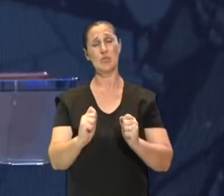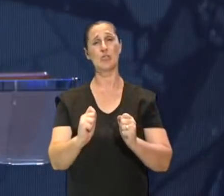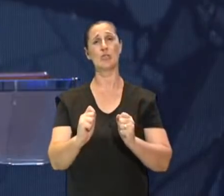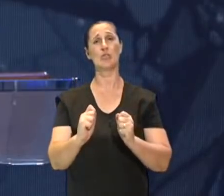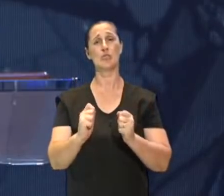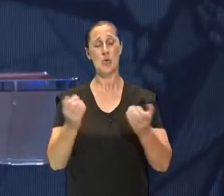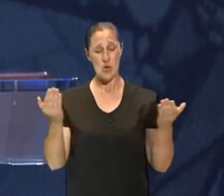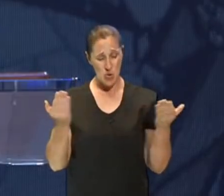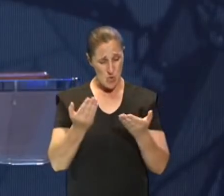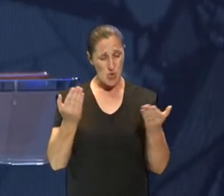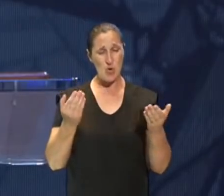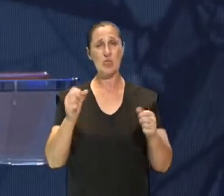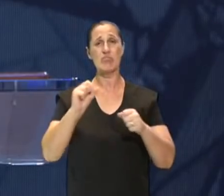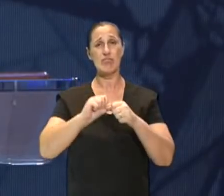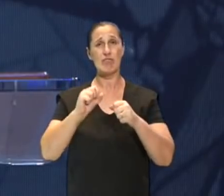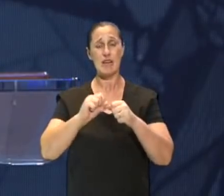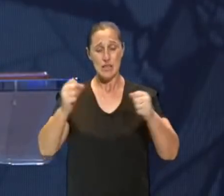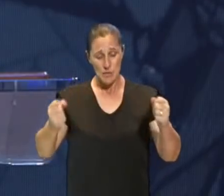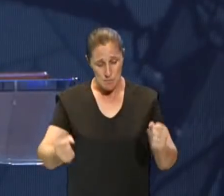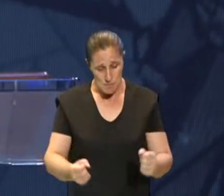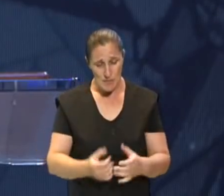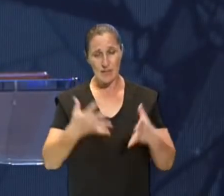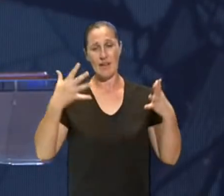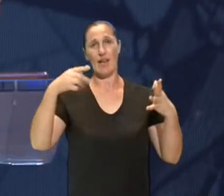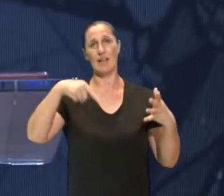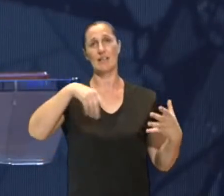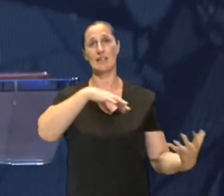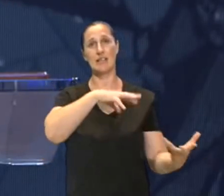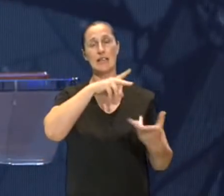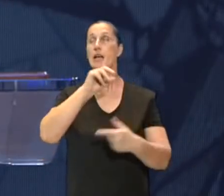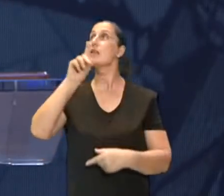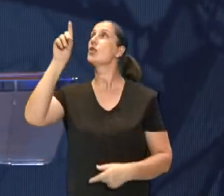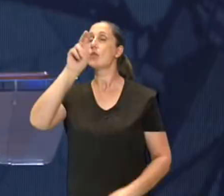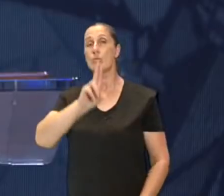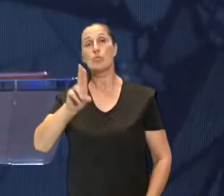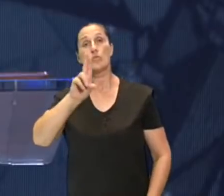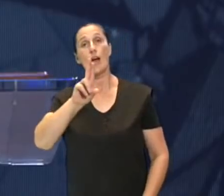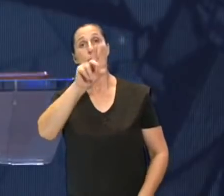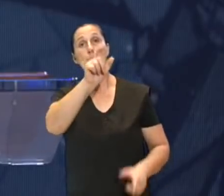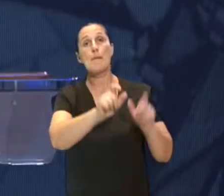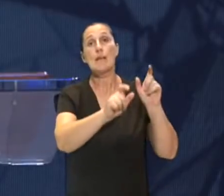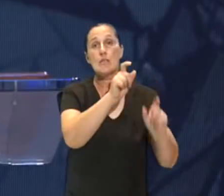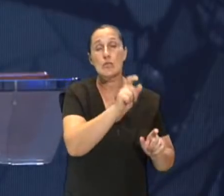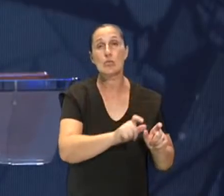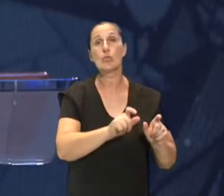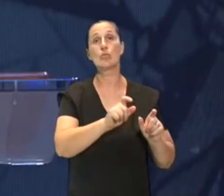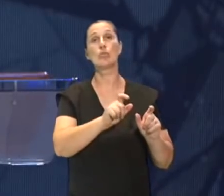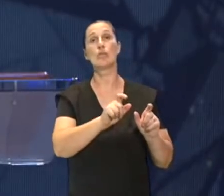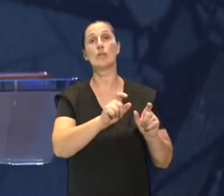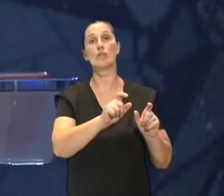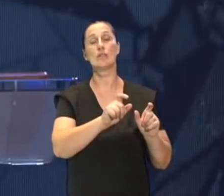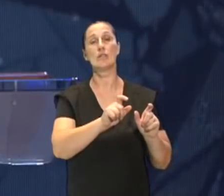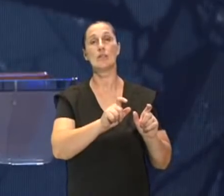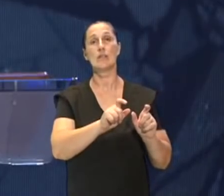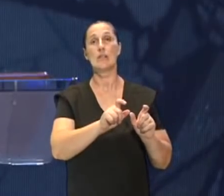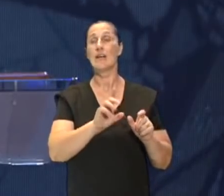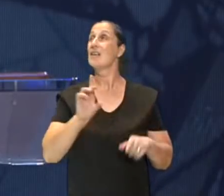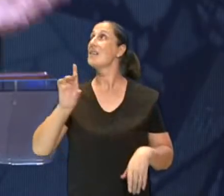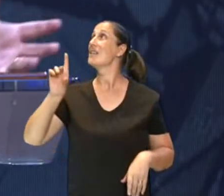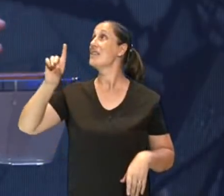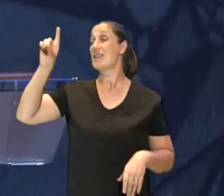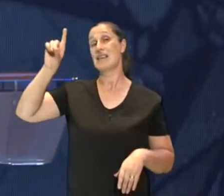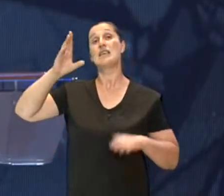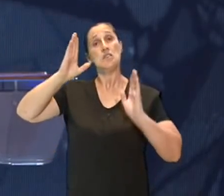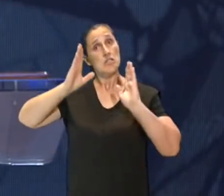terra. E Deus vai usar pessoas, profetas do seu amor. E ele, muito provavelmente, ele já